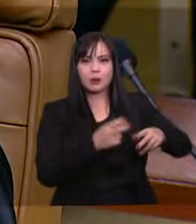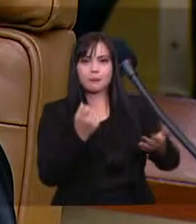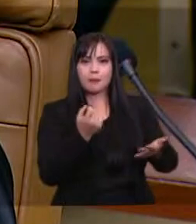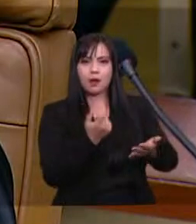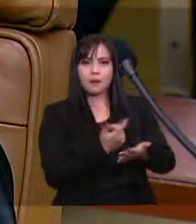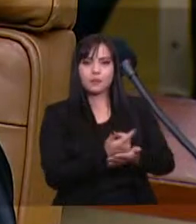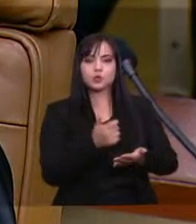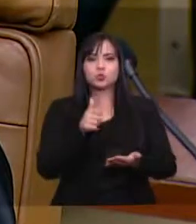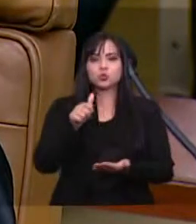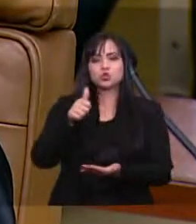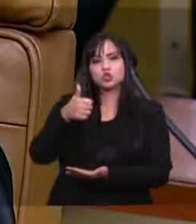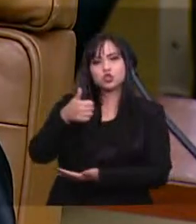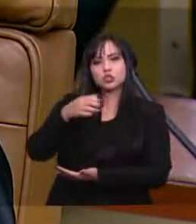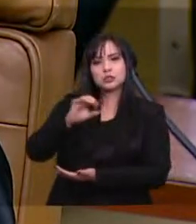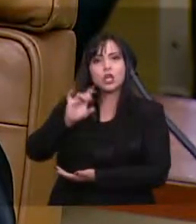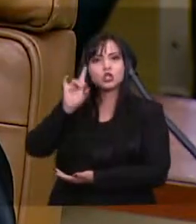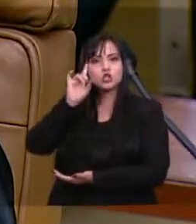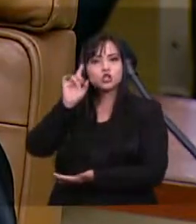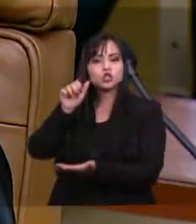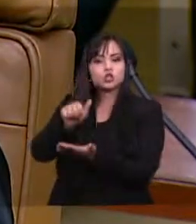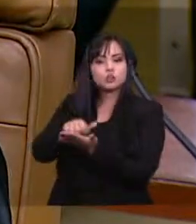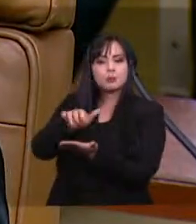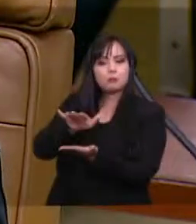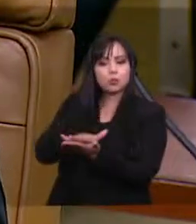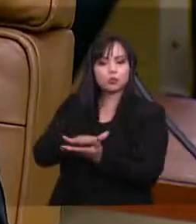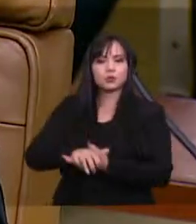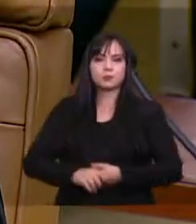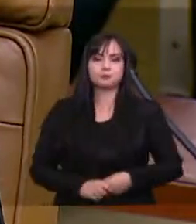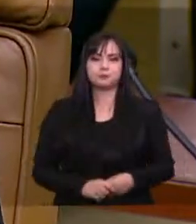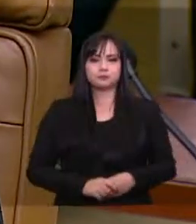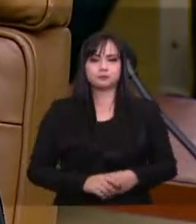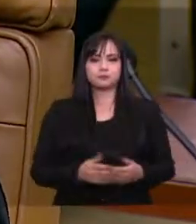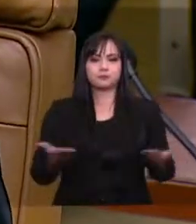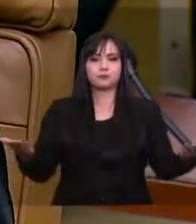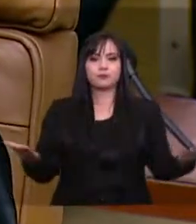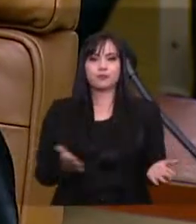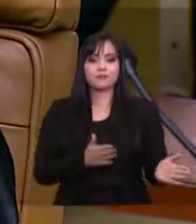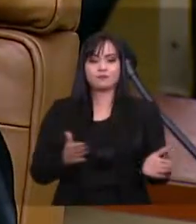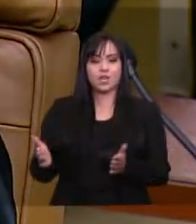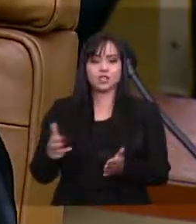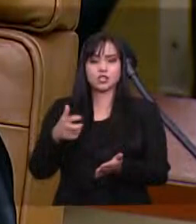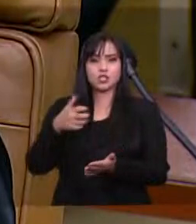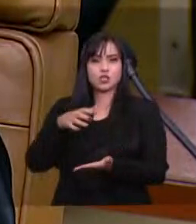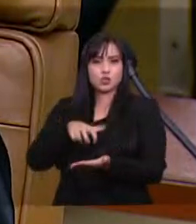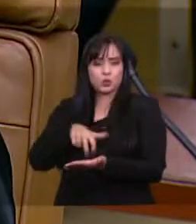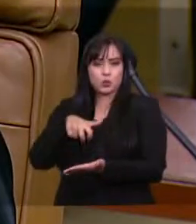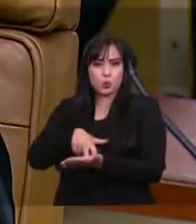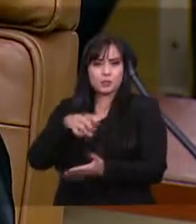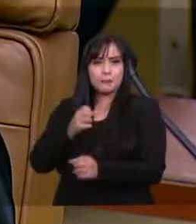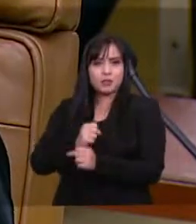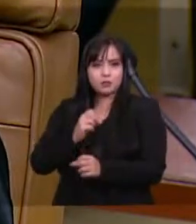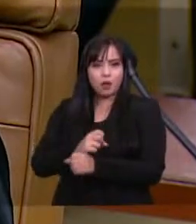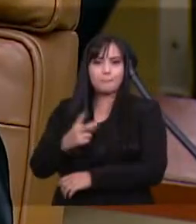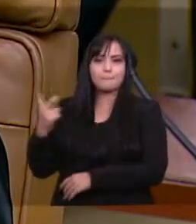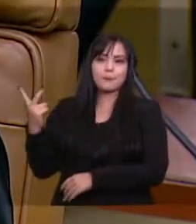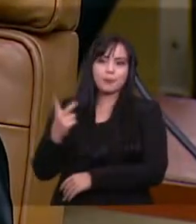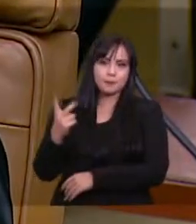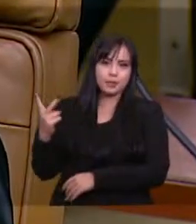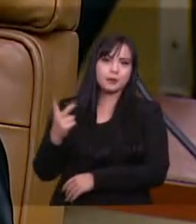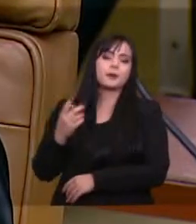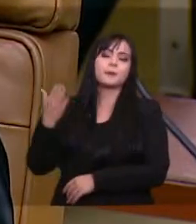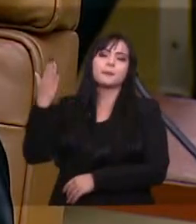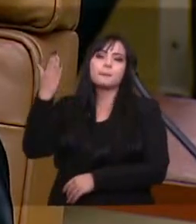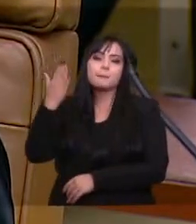pagamento de 10 dias multa na fase da 12metria segunda constato até